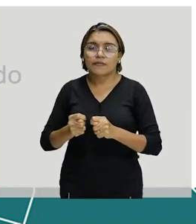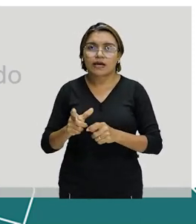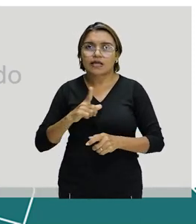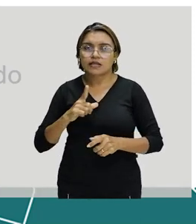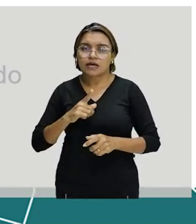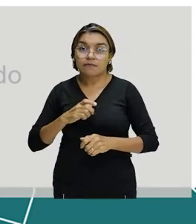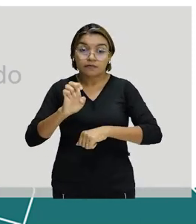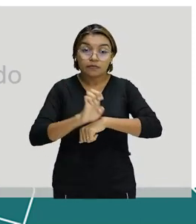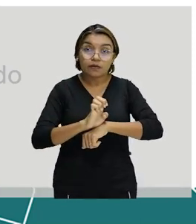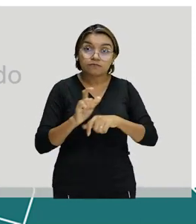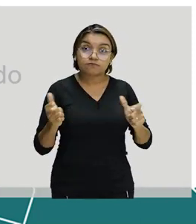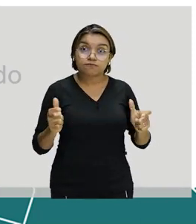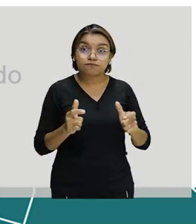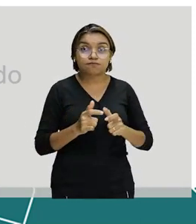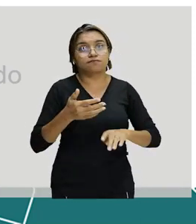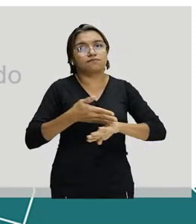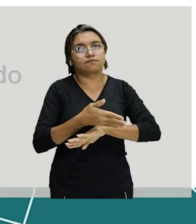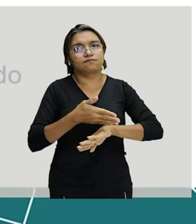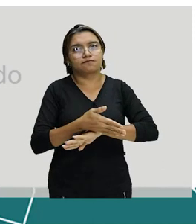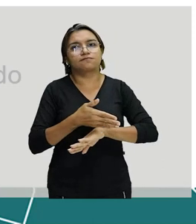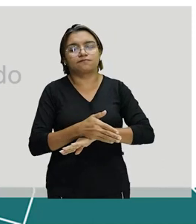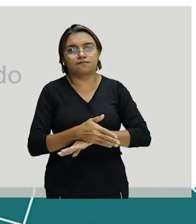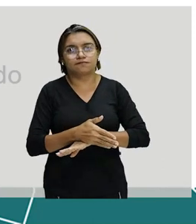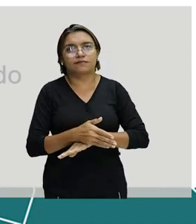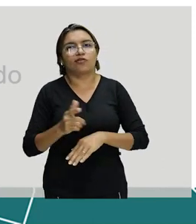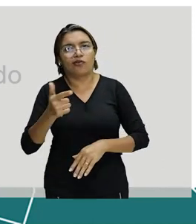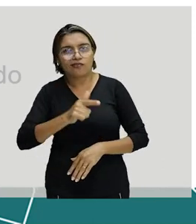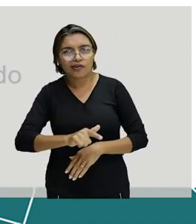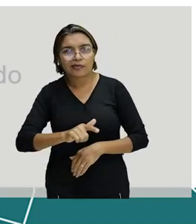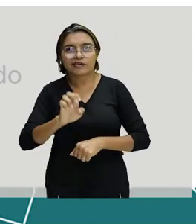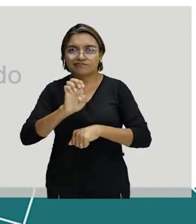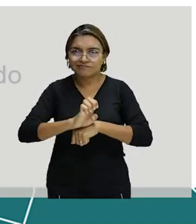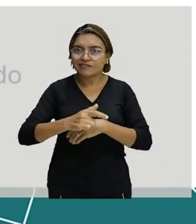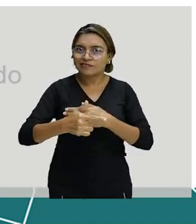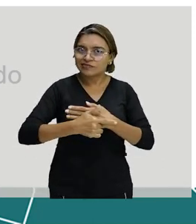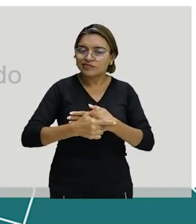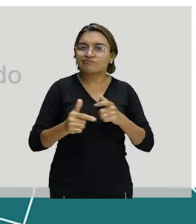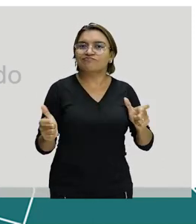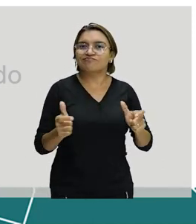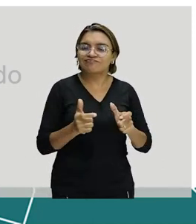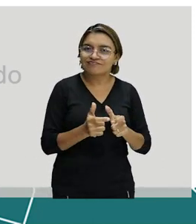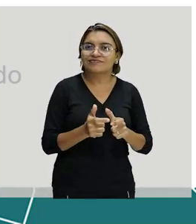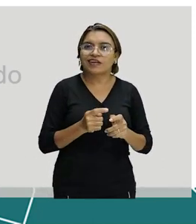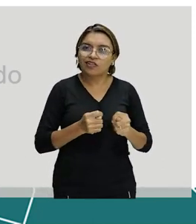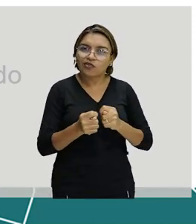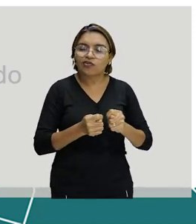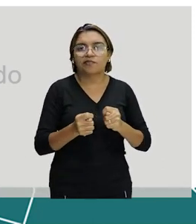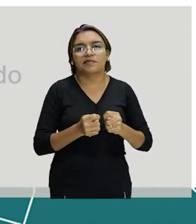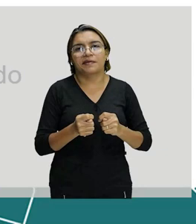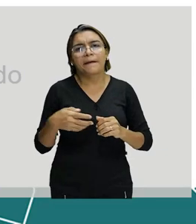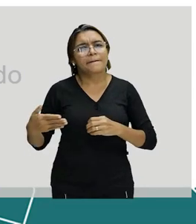participação do Estado de novo hein redução do papel do estado na economia reduzir o papel do estado aquilo que é